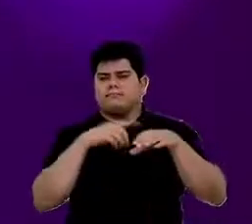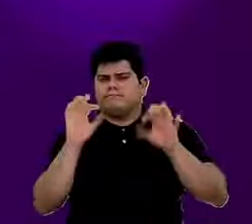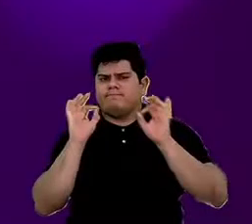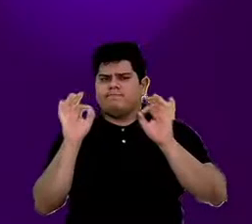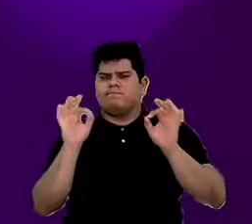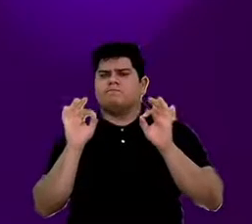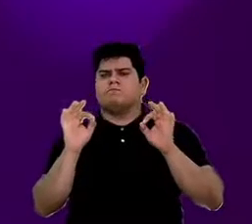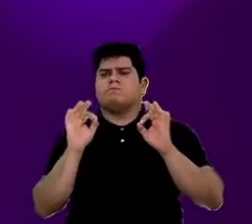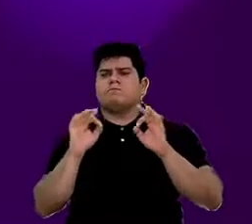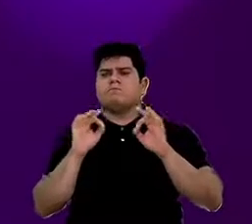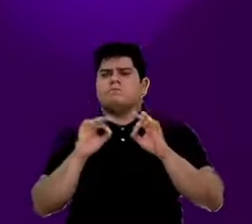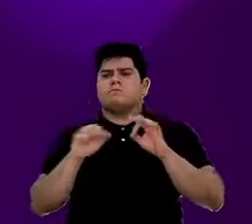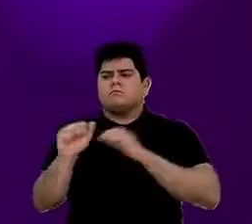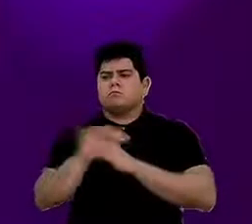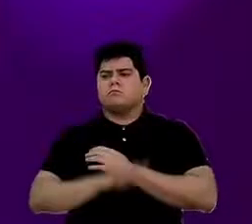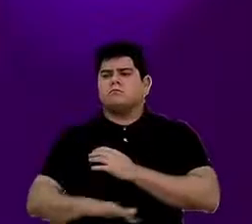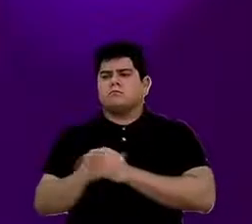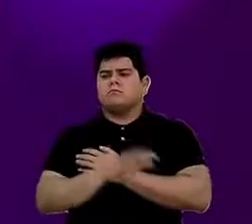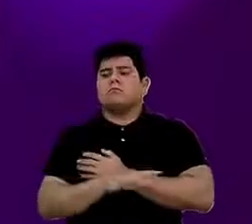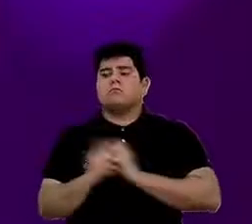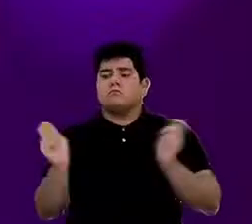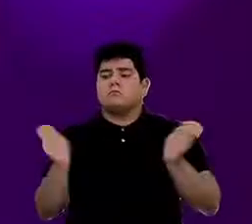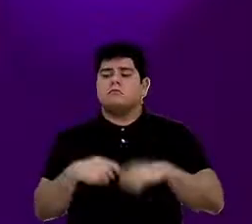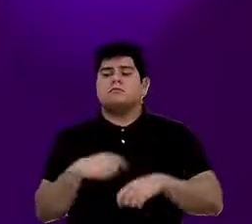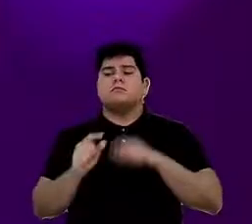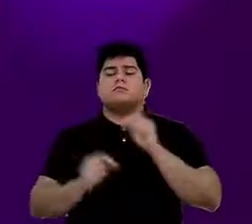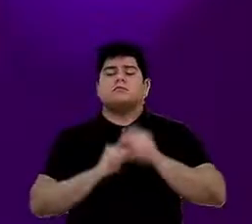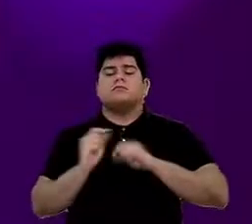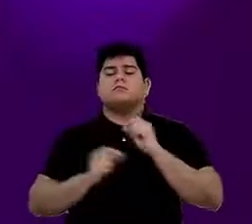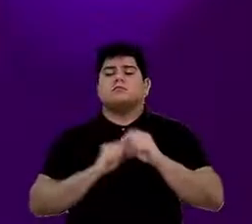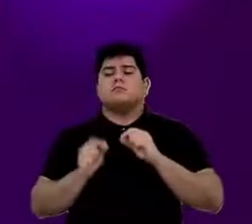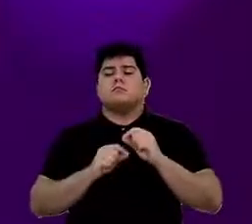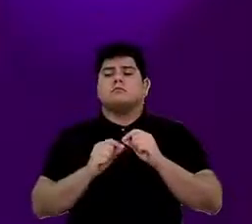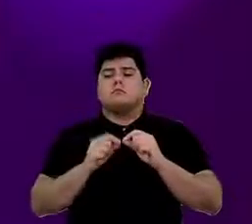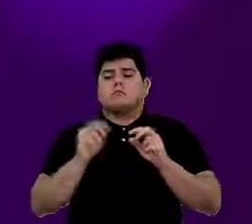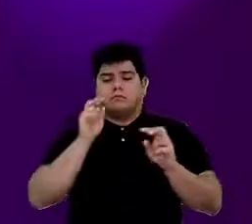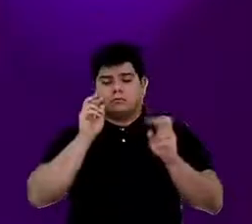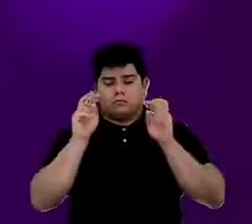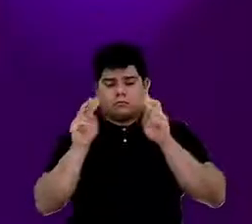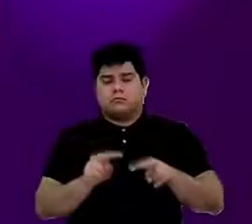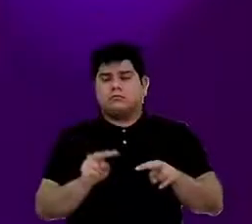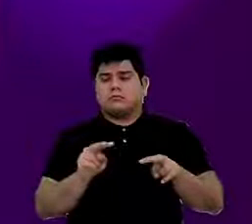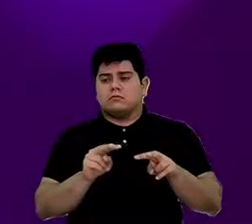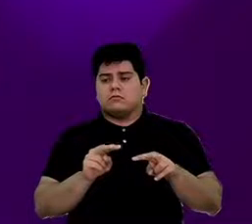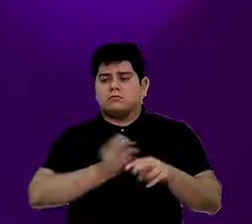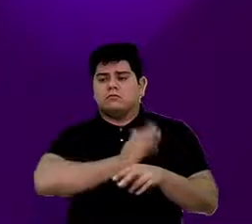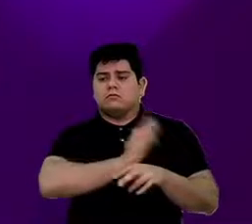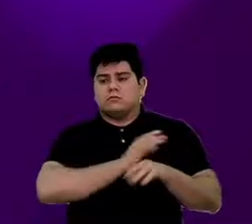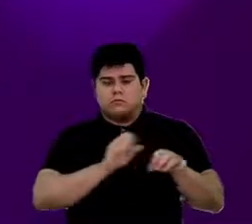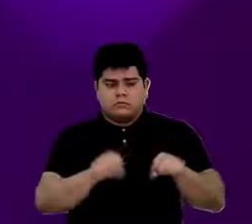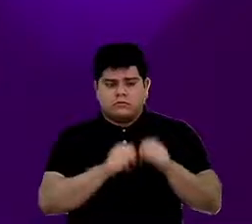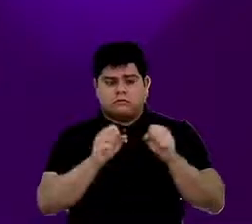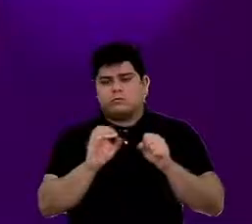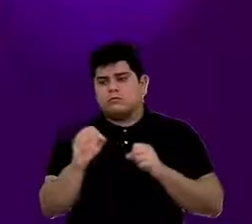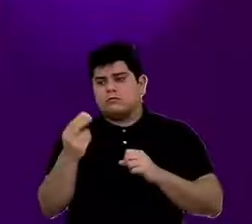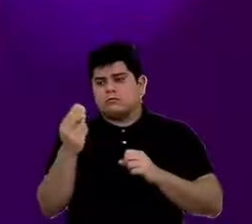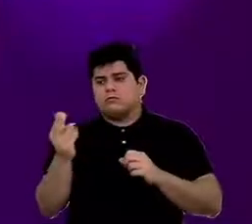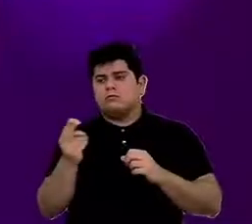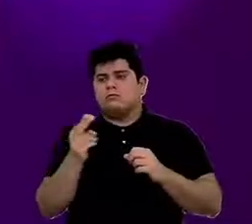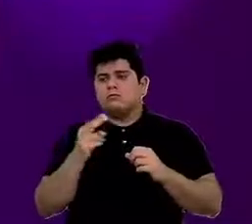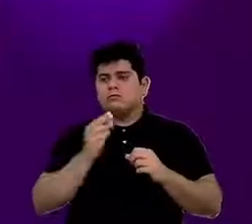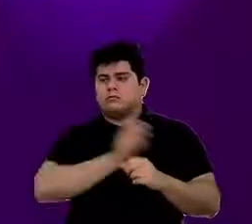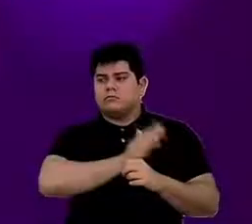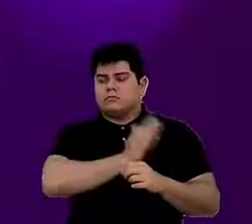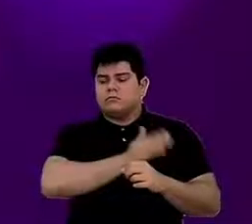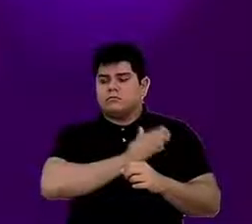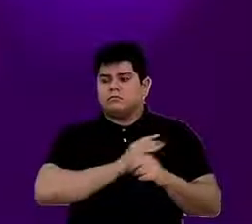resolução espacial e permite a visualização, né, de infartos de pequeno tamanho